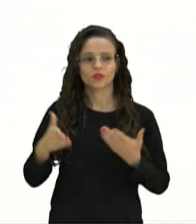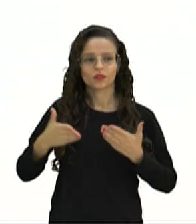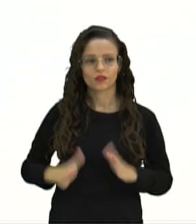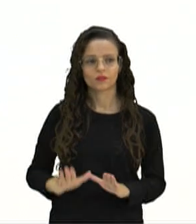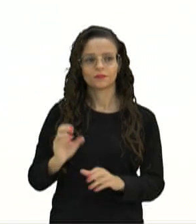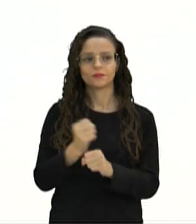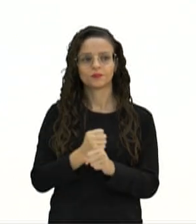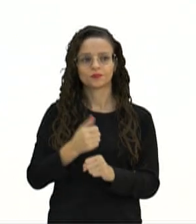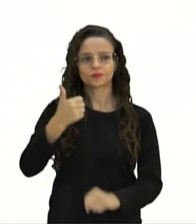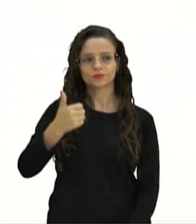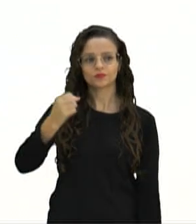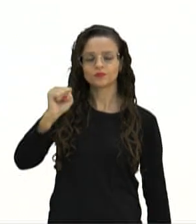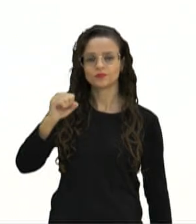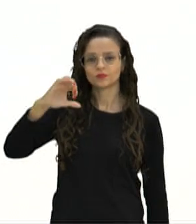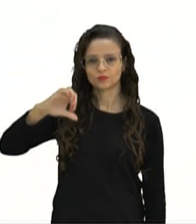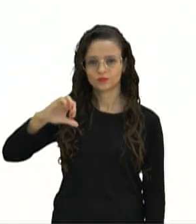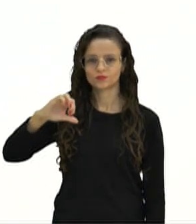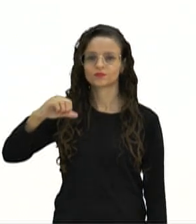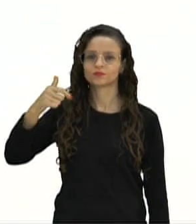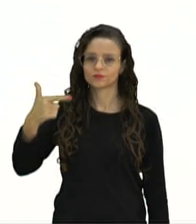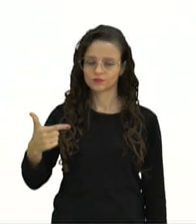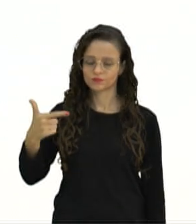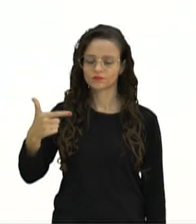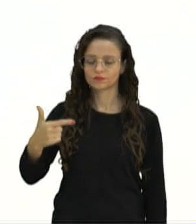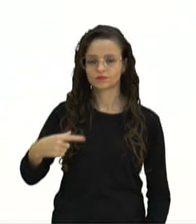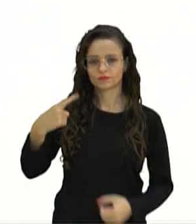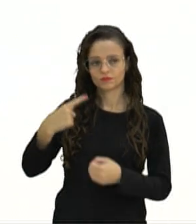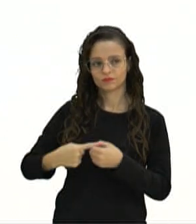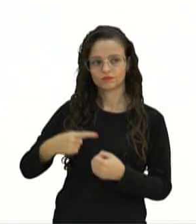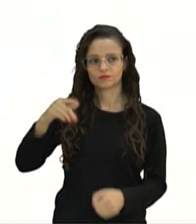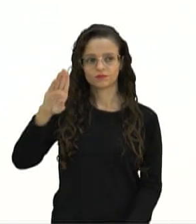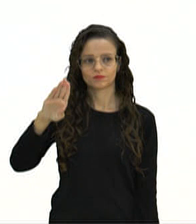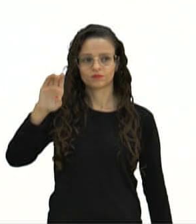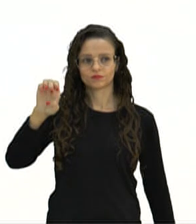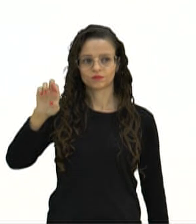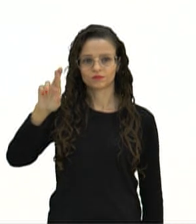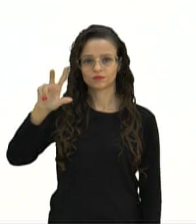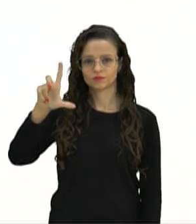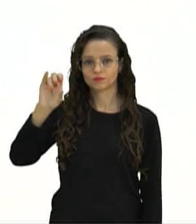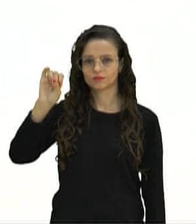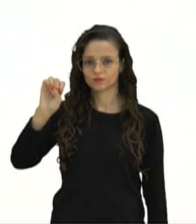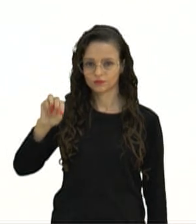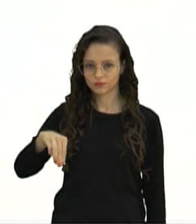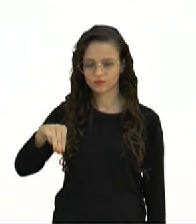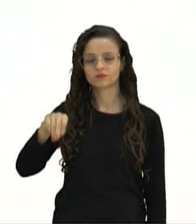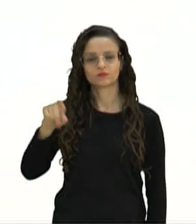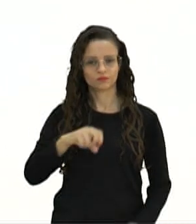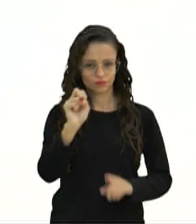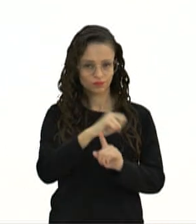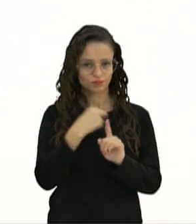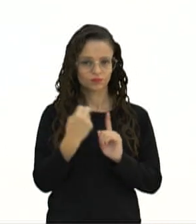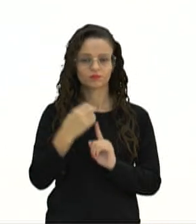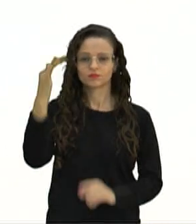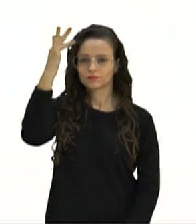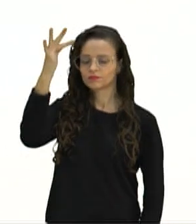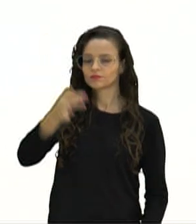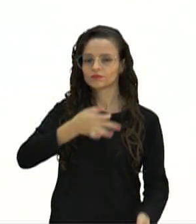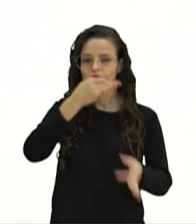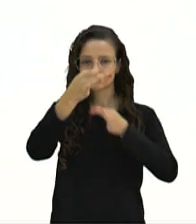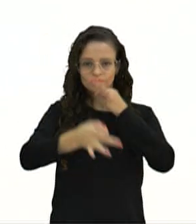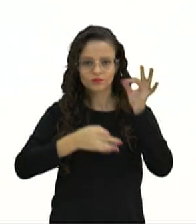em 1892 em Berlim. Ele foi um filósofo, sociólogo, crítico